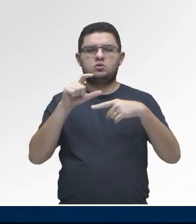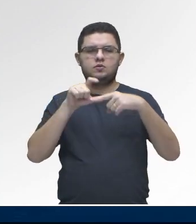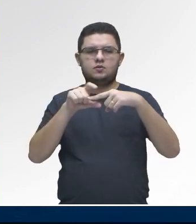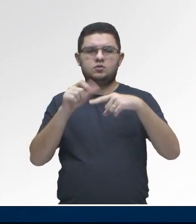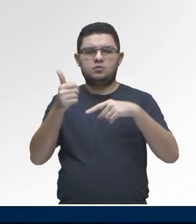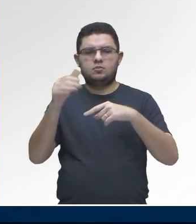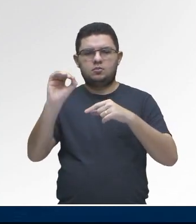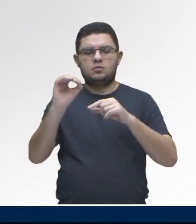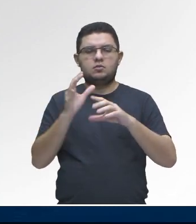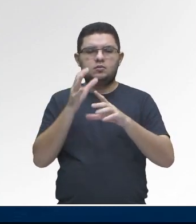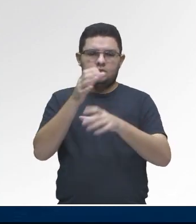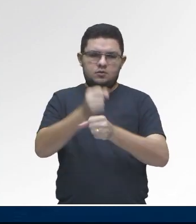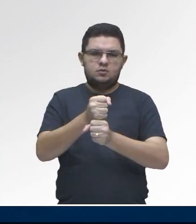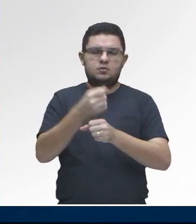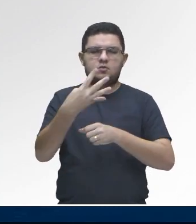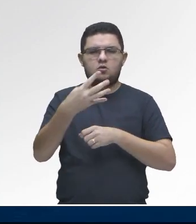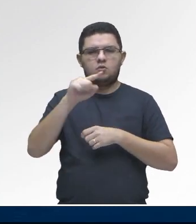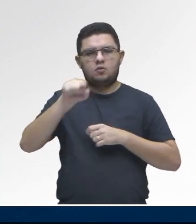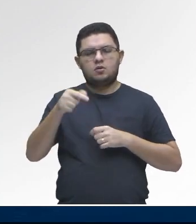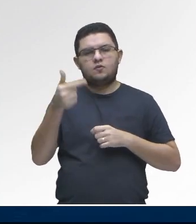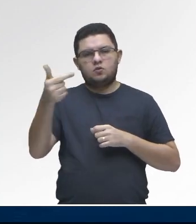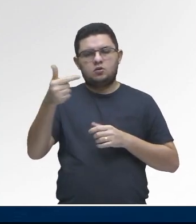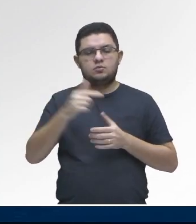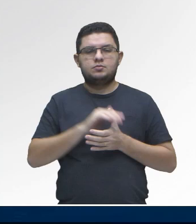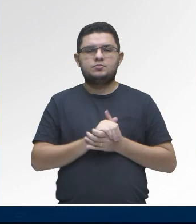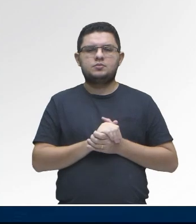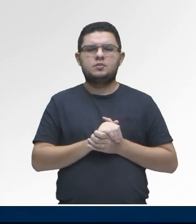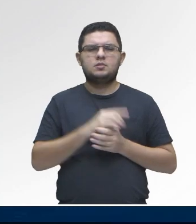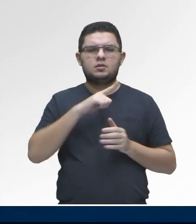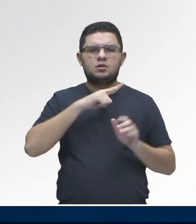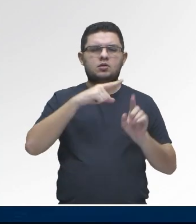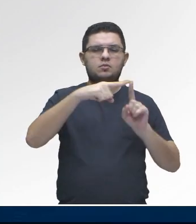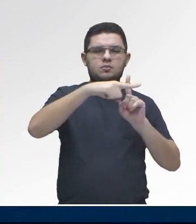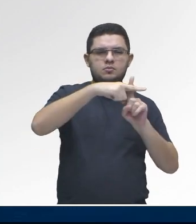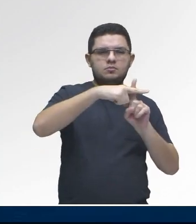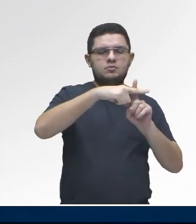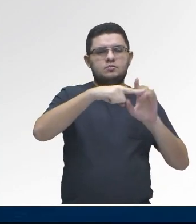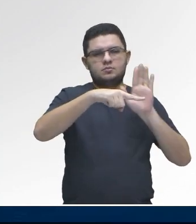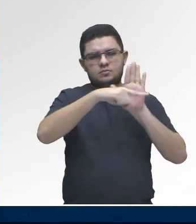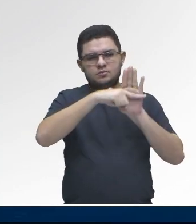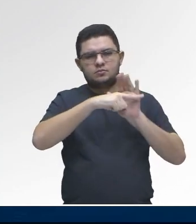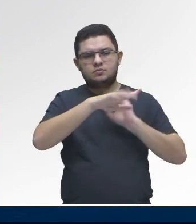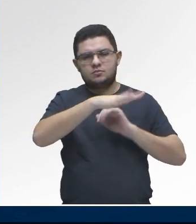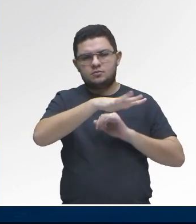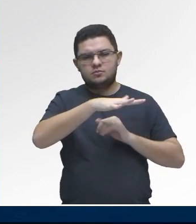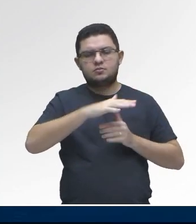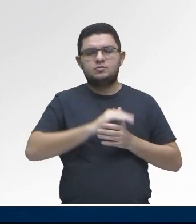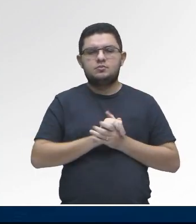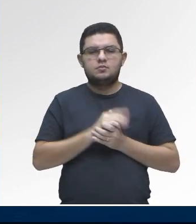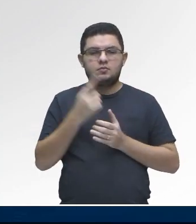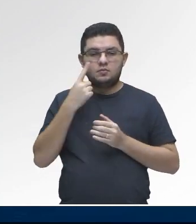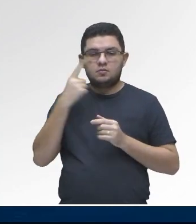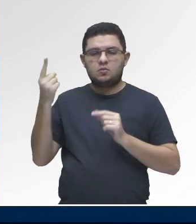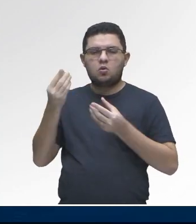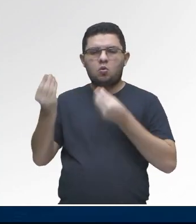4,2. Então aqui tem o mais ou menos, né? Então tem aqui como resolver a raiz quadrada que eu ensinei